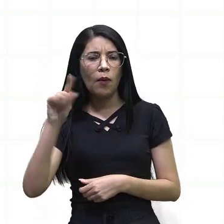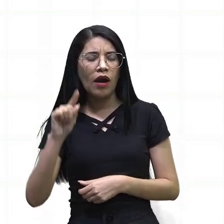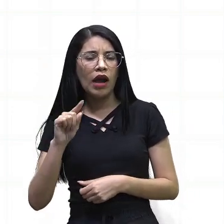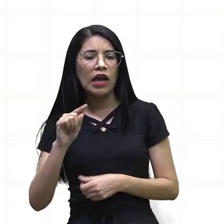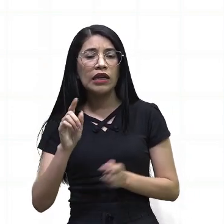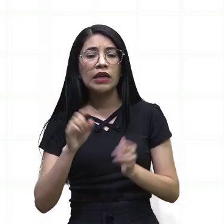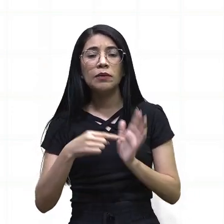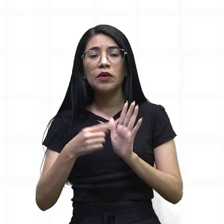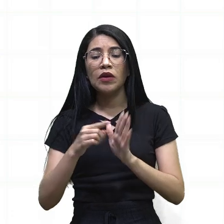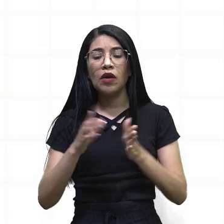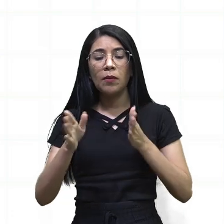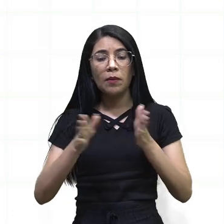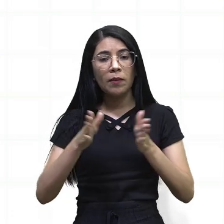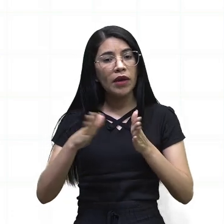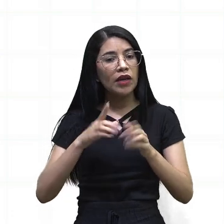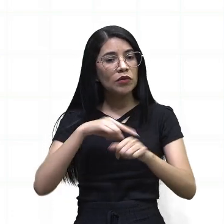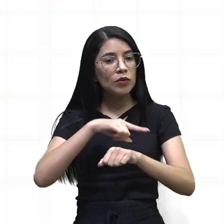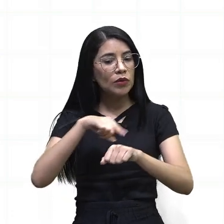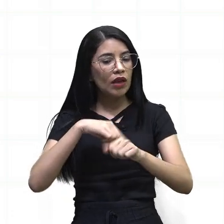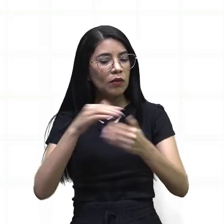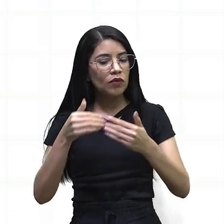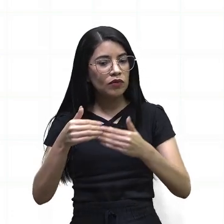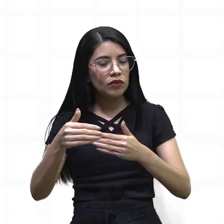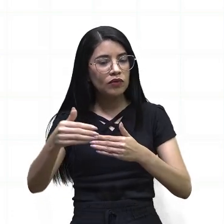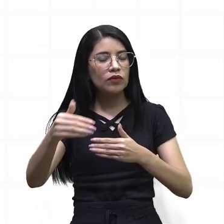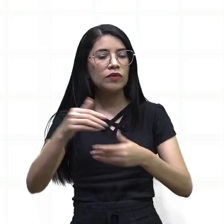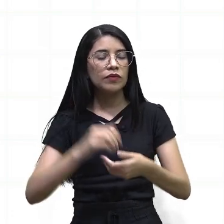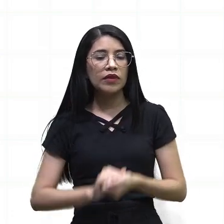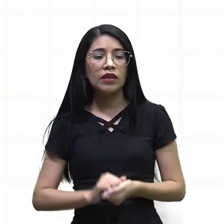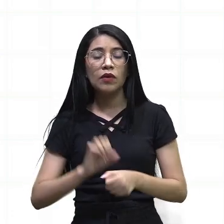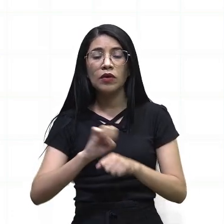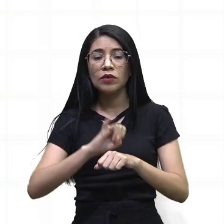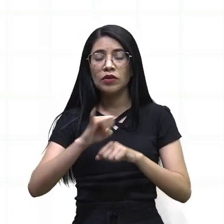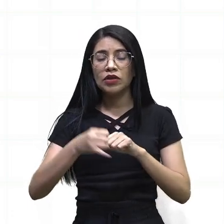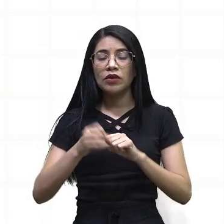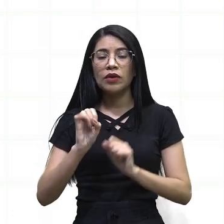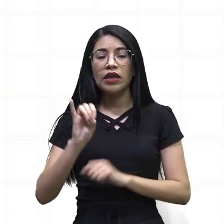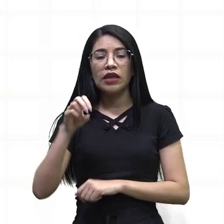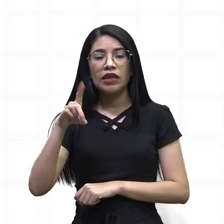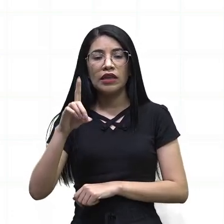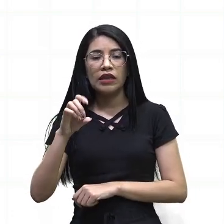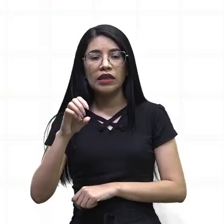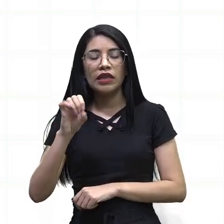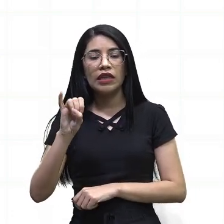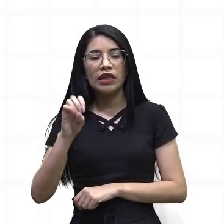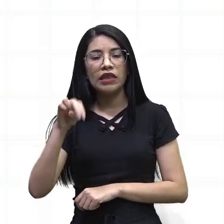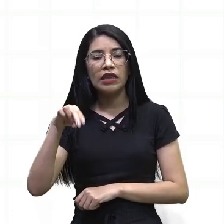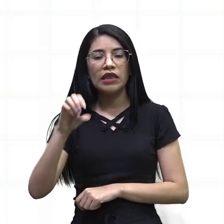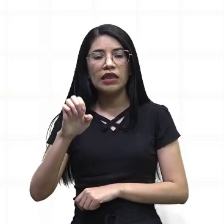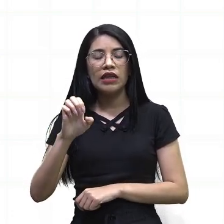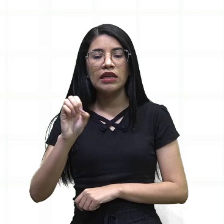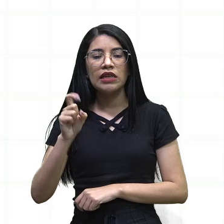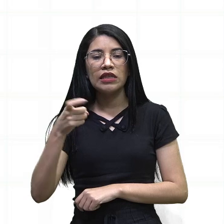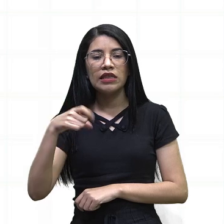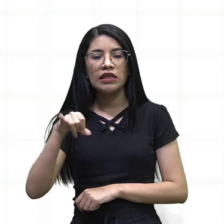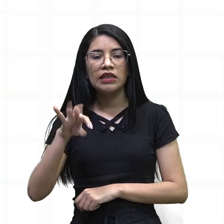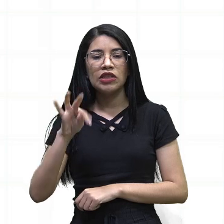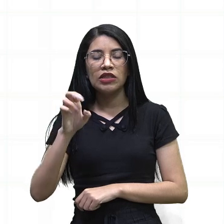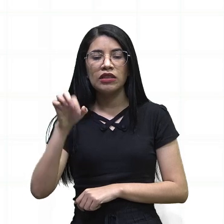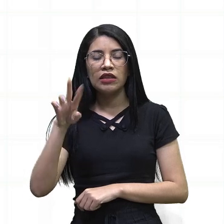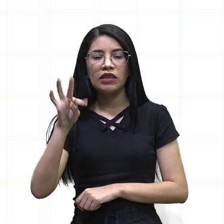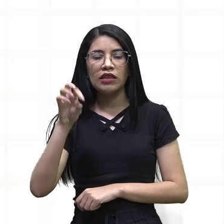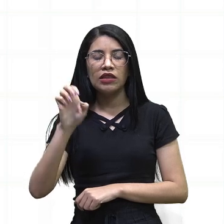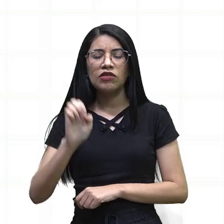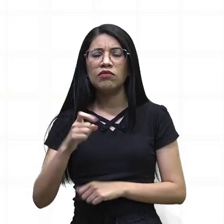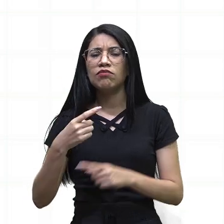tempo, inclusive passado. Então, sujeito que indeterminado, inexistente.